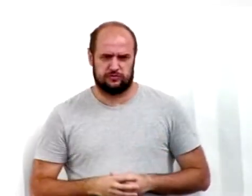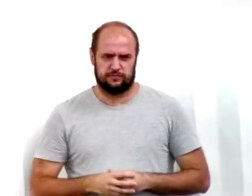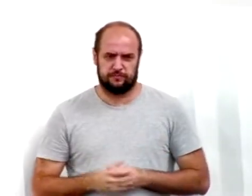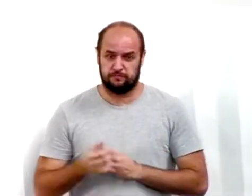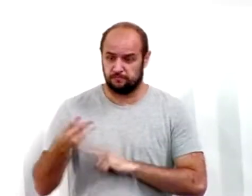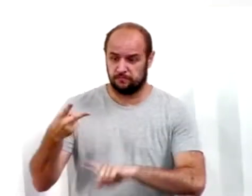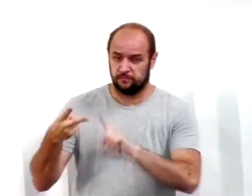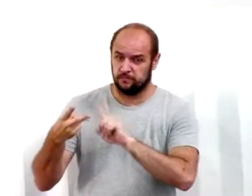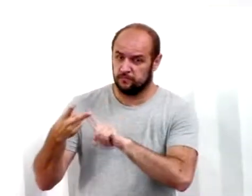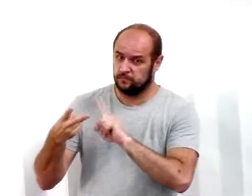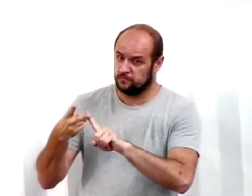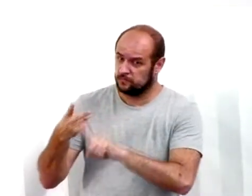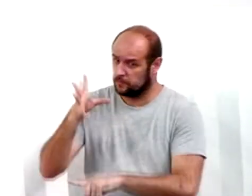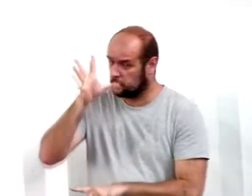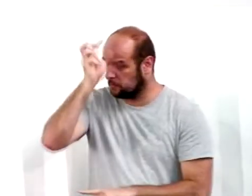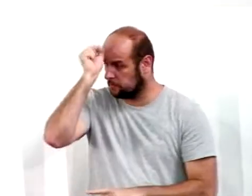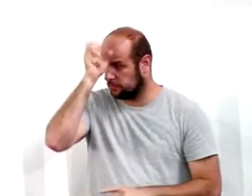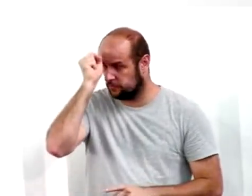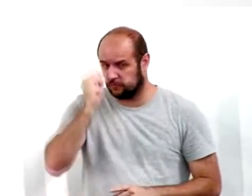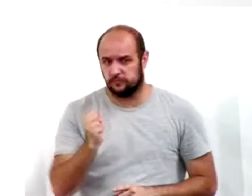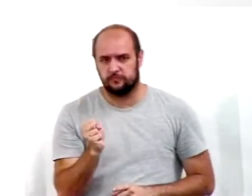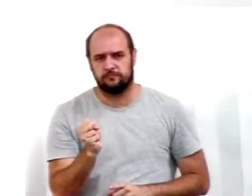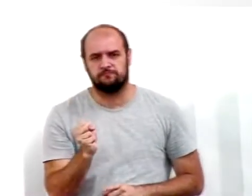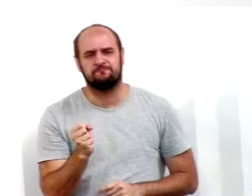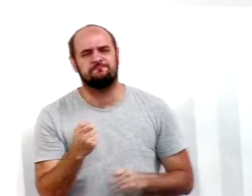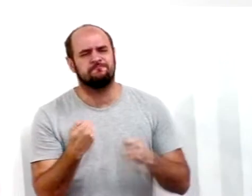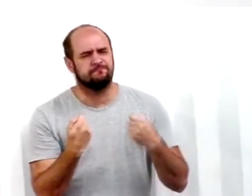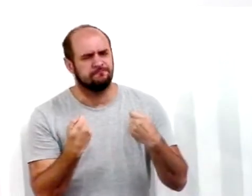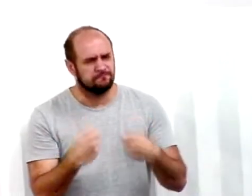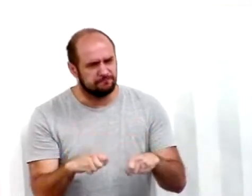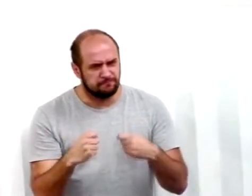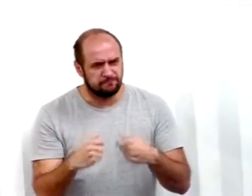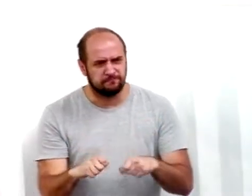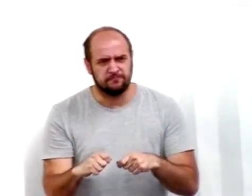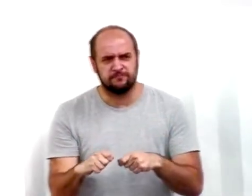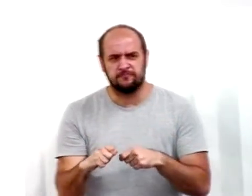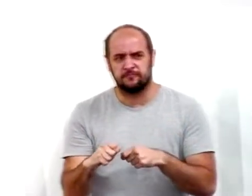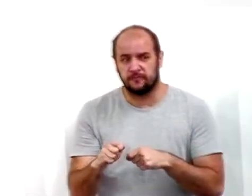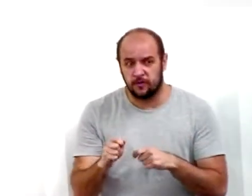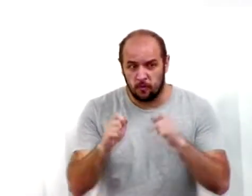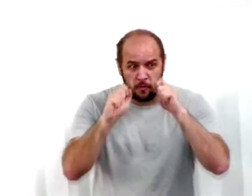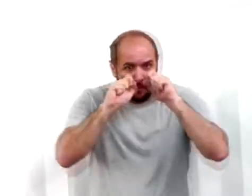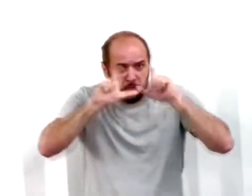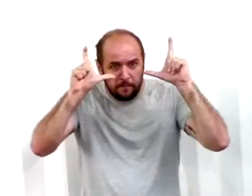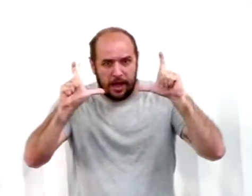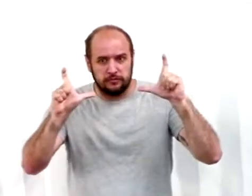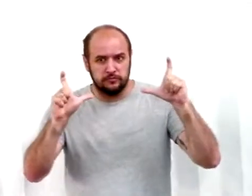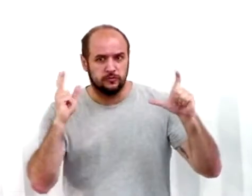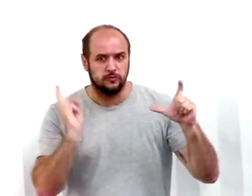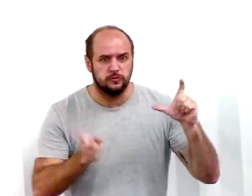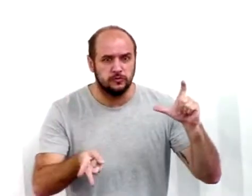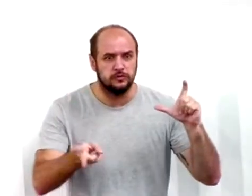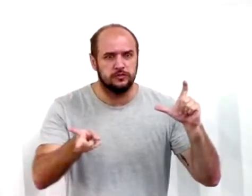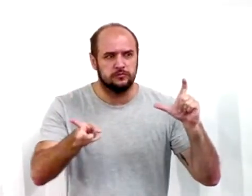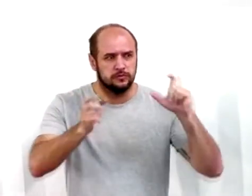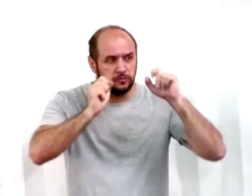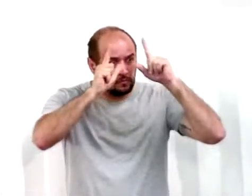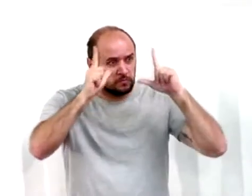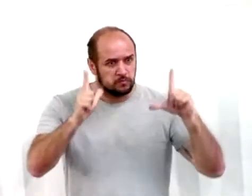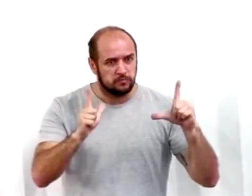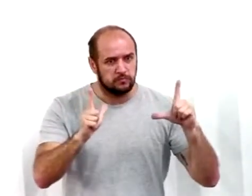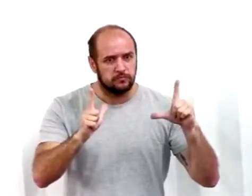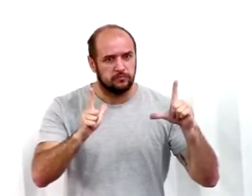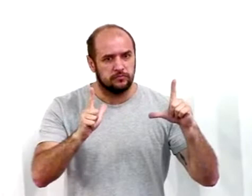que podemos aprender: precisamos atender o chamado à vigilância. Podemos cair em